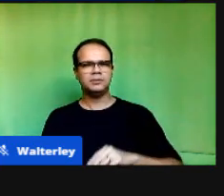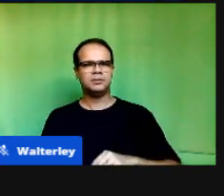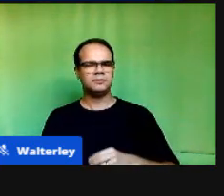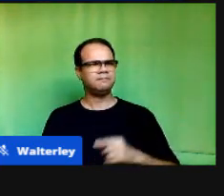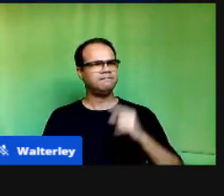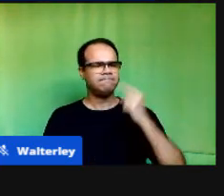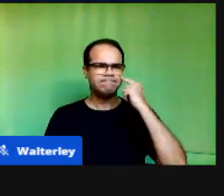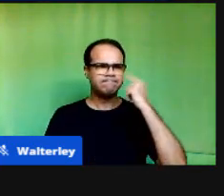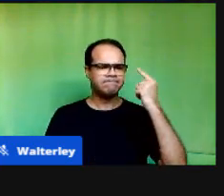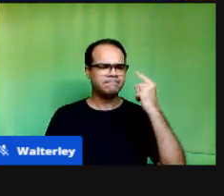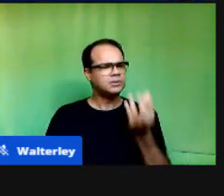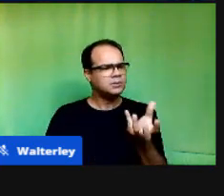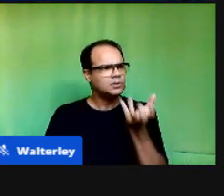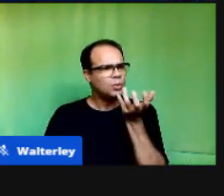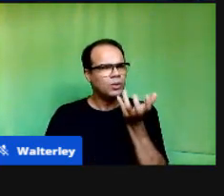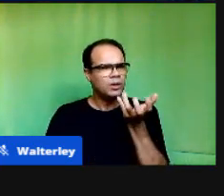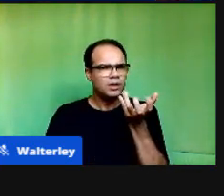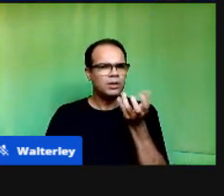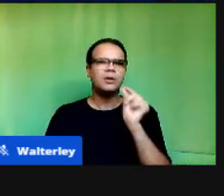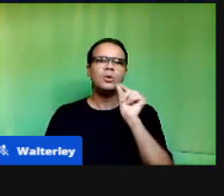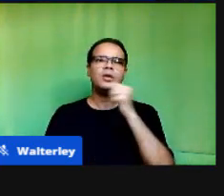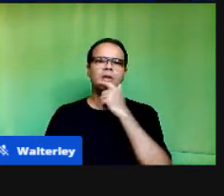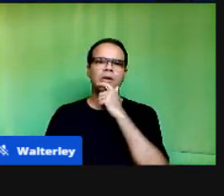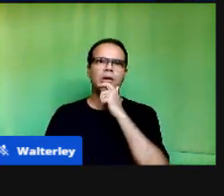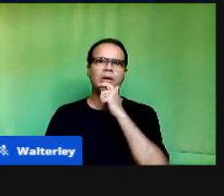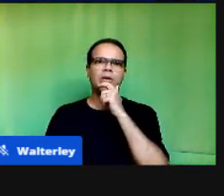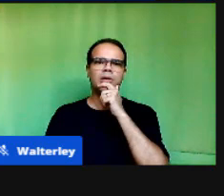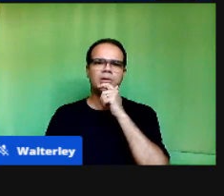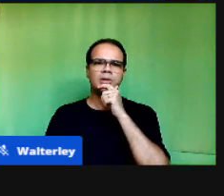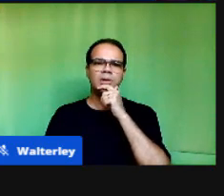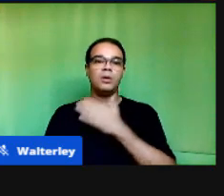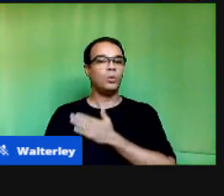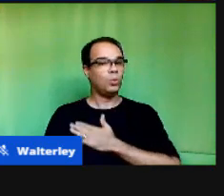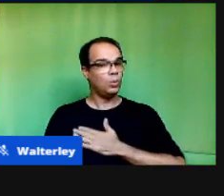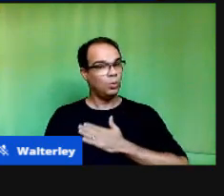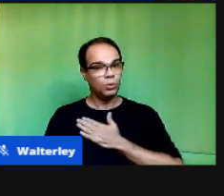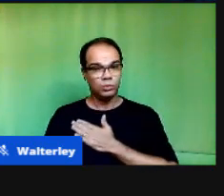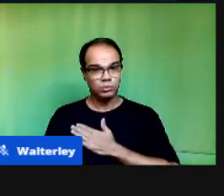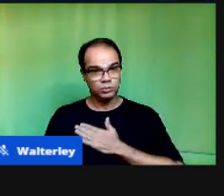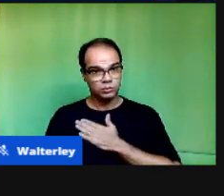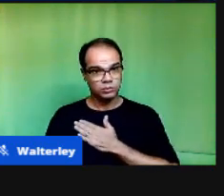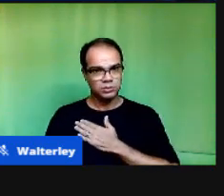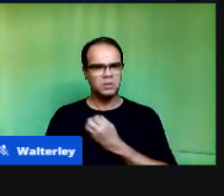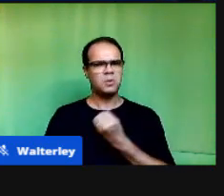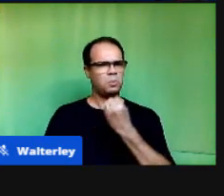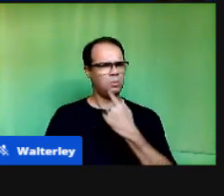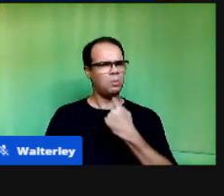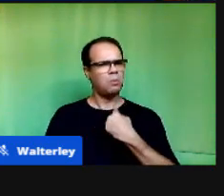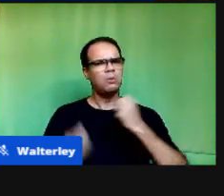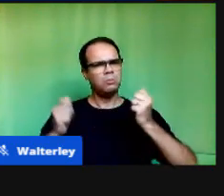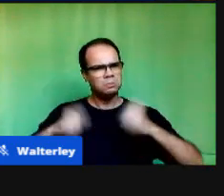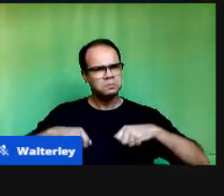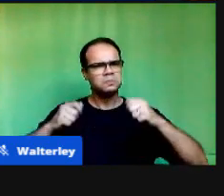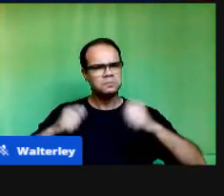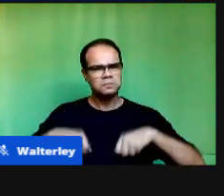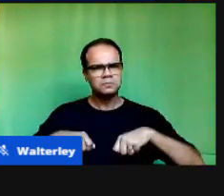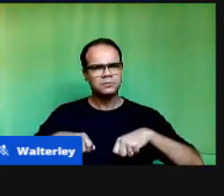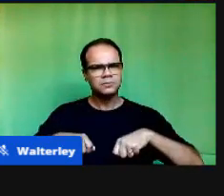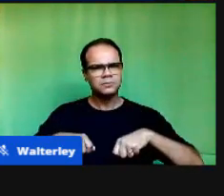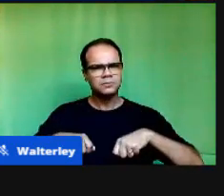saber aonde eu quero chegar. Seja com o que eu gosto de fazer, seja com aquilo que eu sou bom em fazer, e com algo